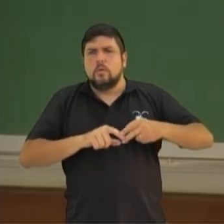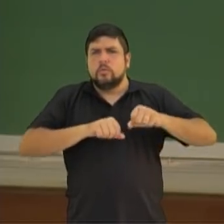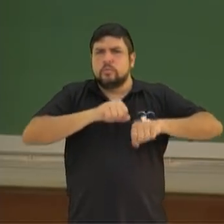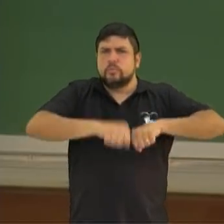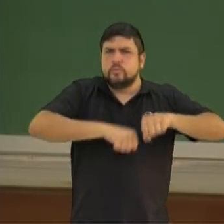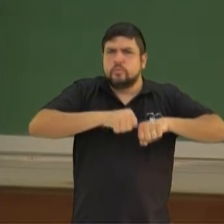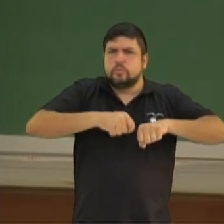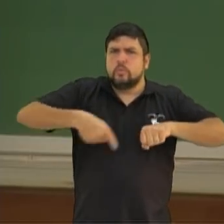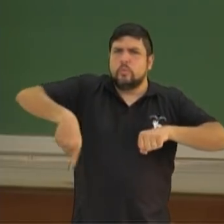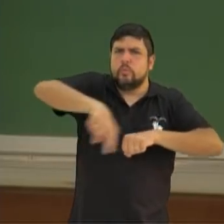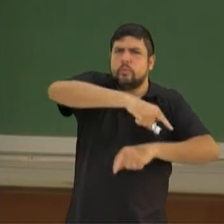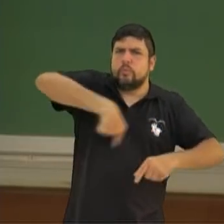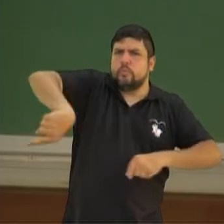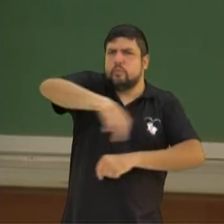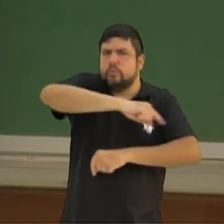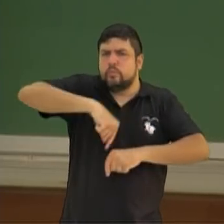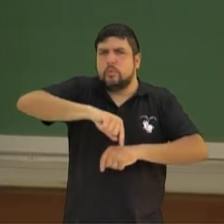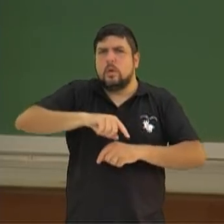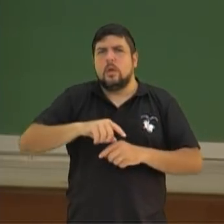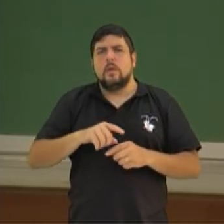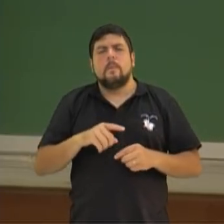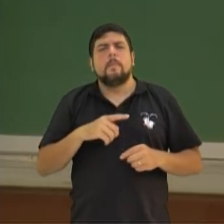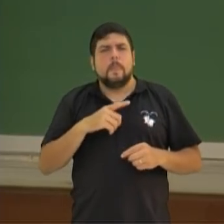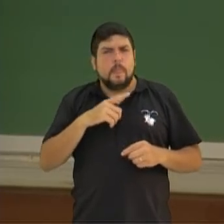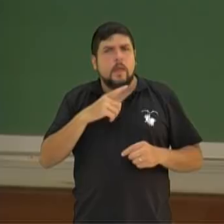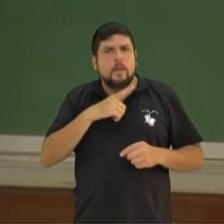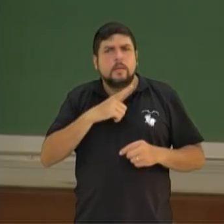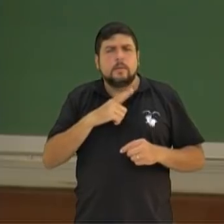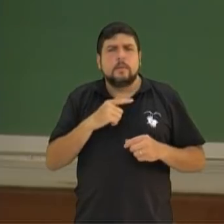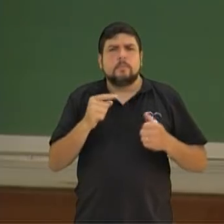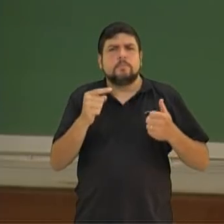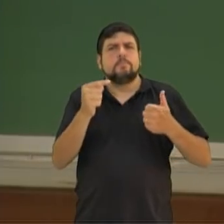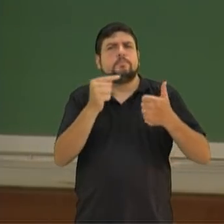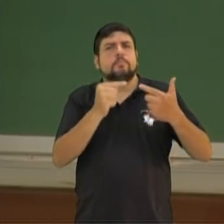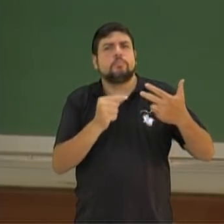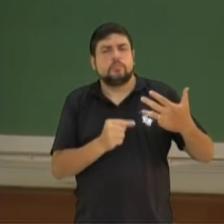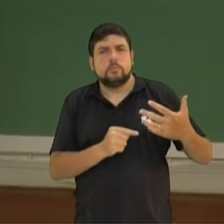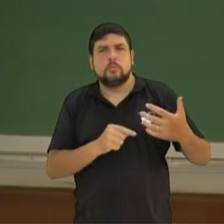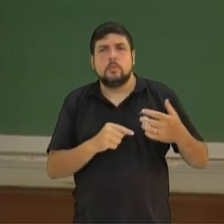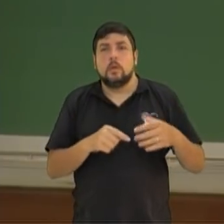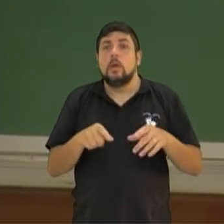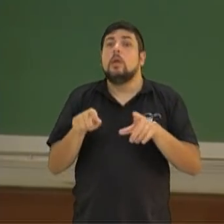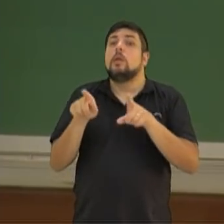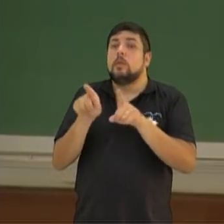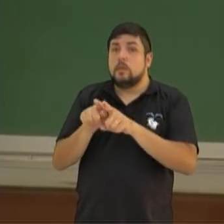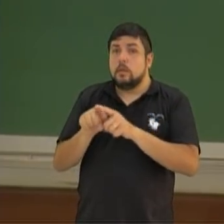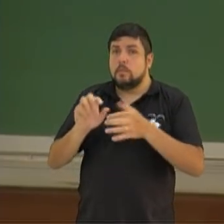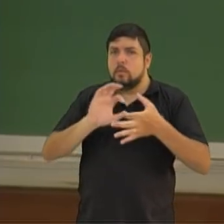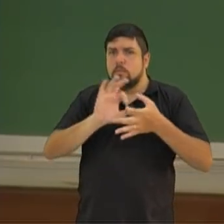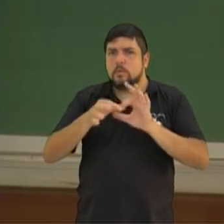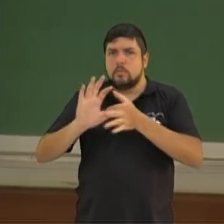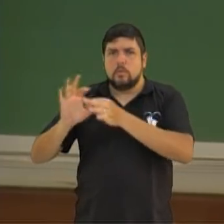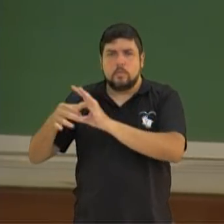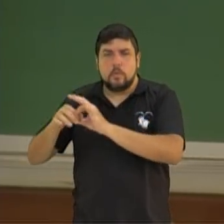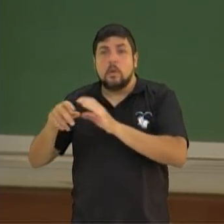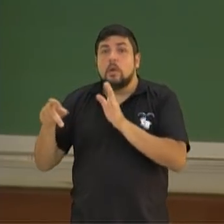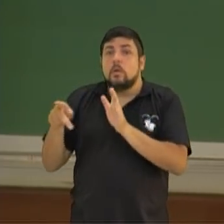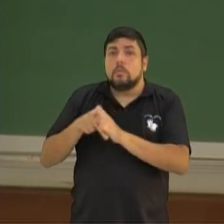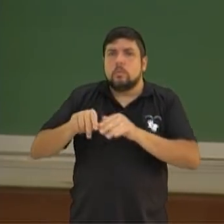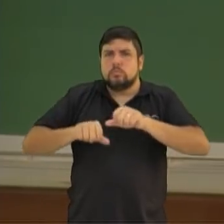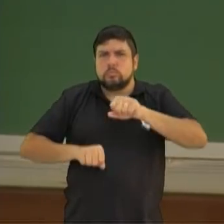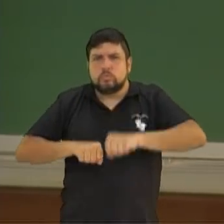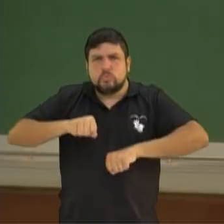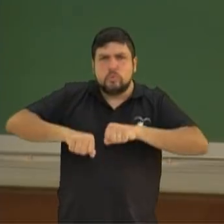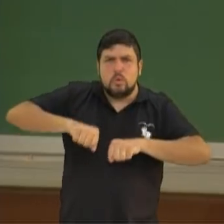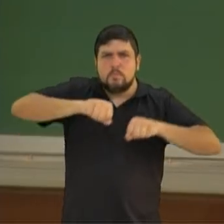no velódromo, né, existem várias provas olímpicas. No mountain bike é assim também. O mountain bike também